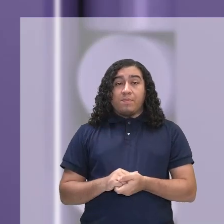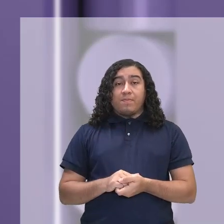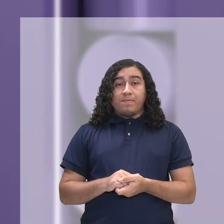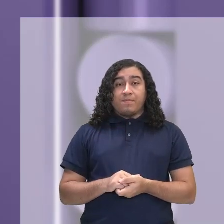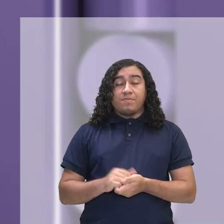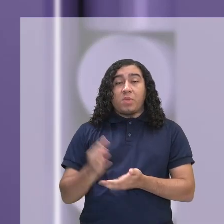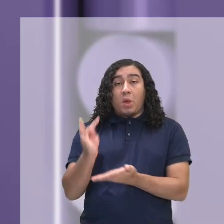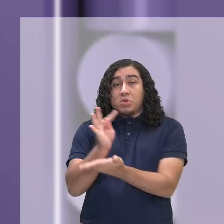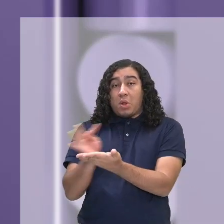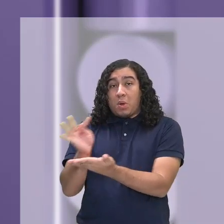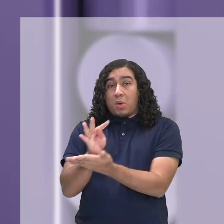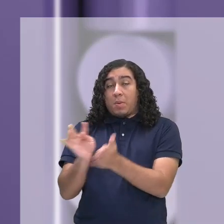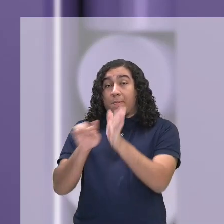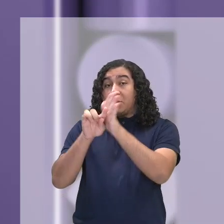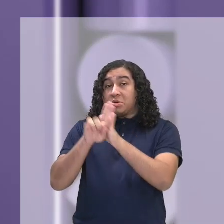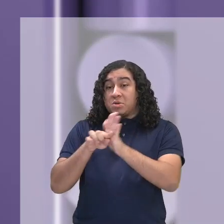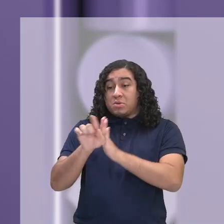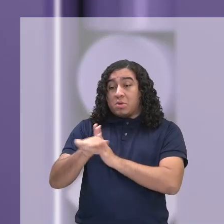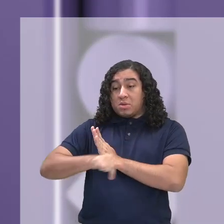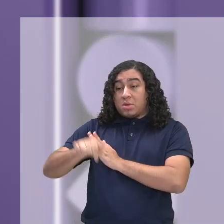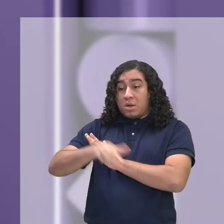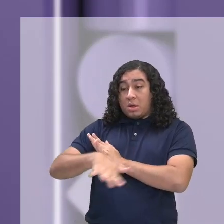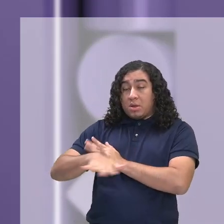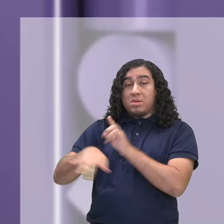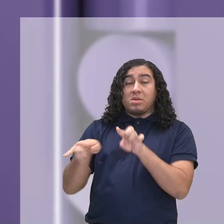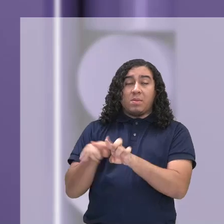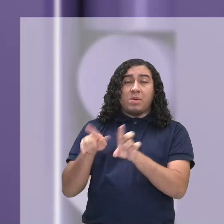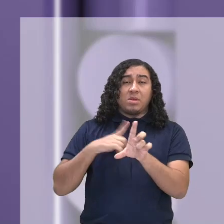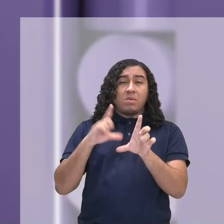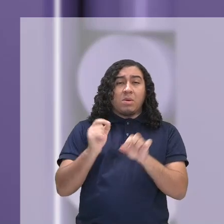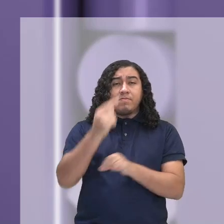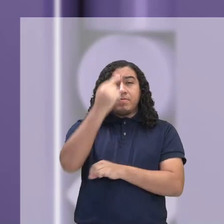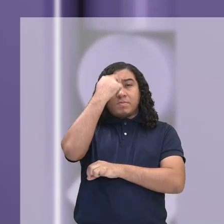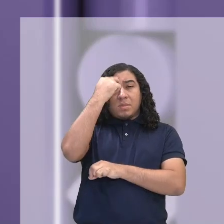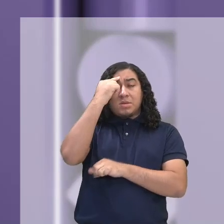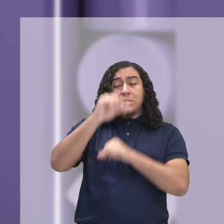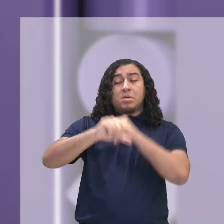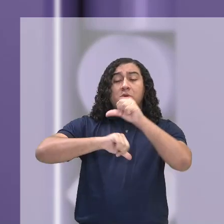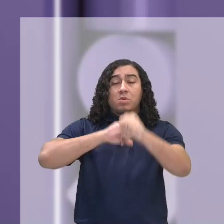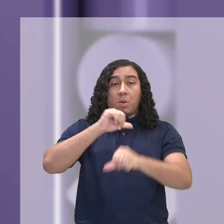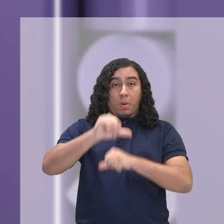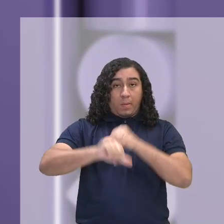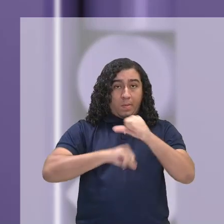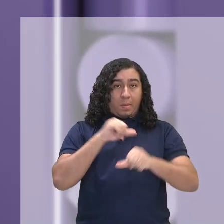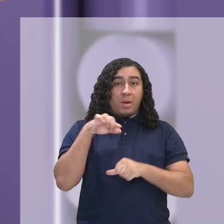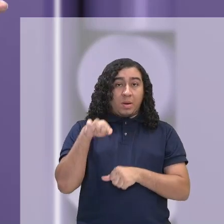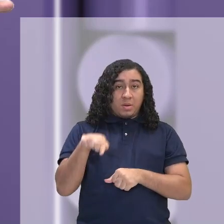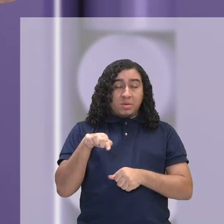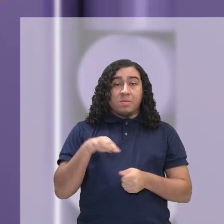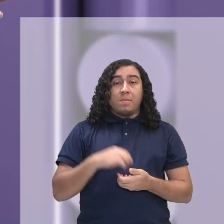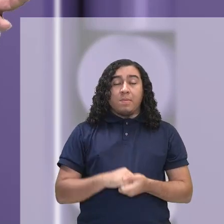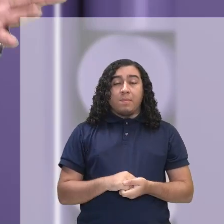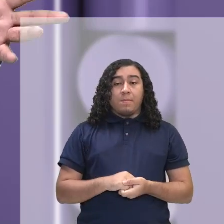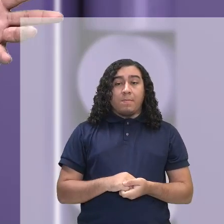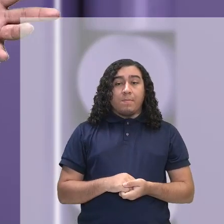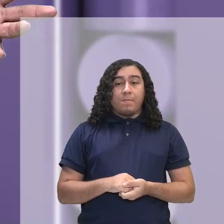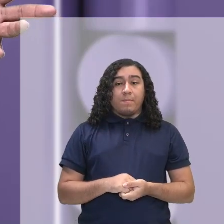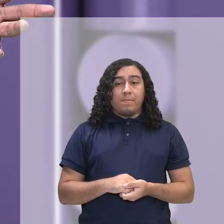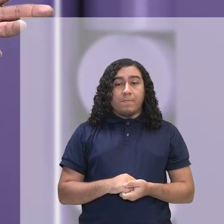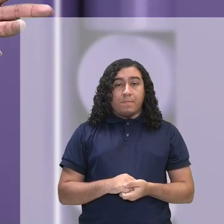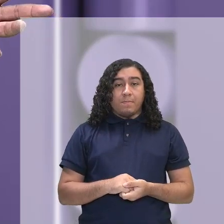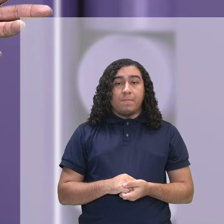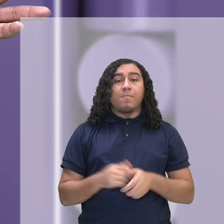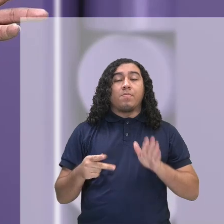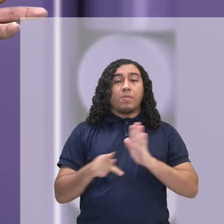os estudiosos religiosos, eles vão atualizar essa mensagem para que a mensagem da